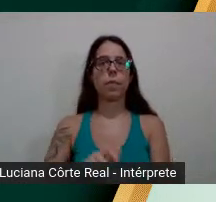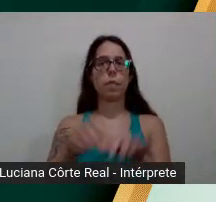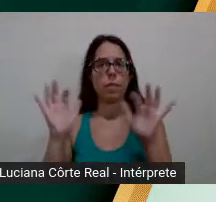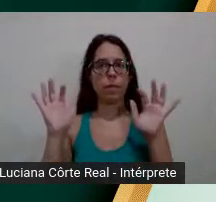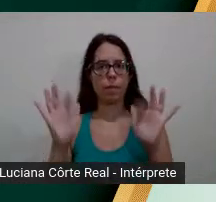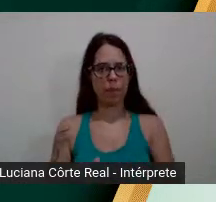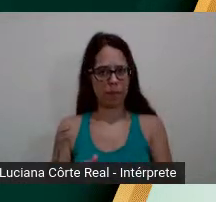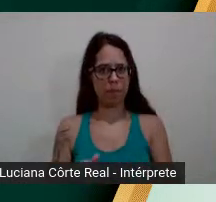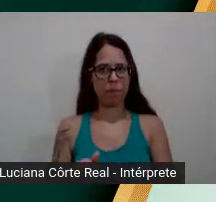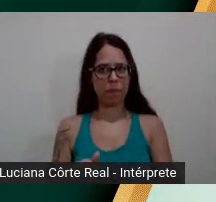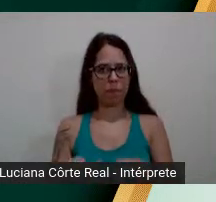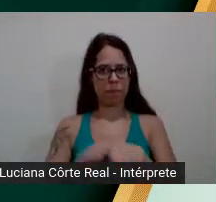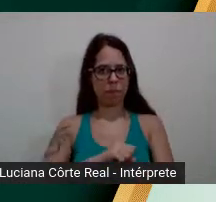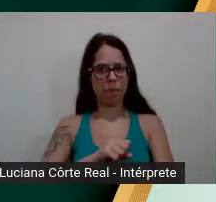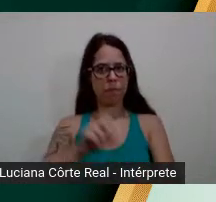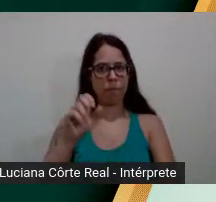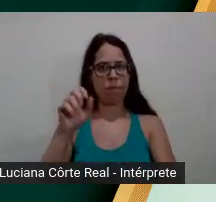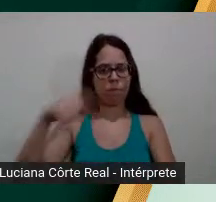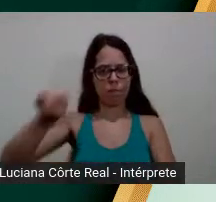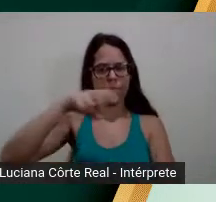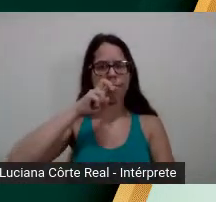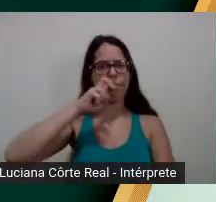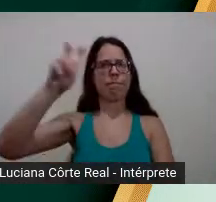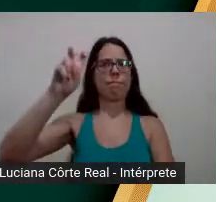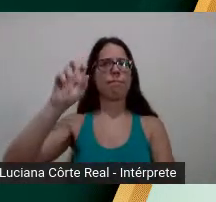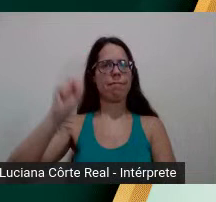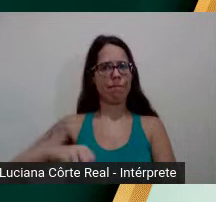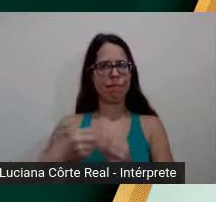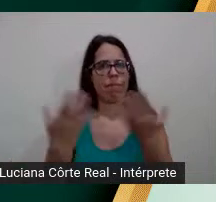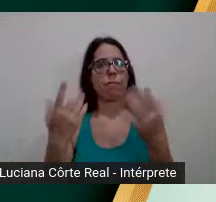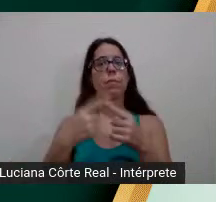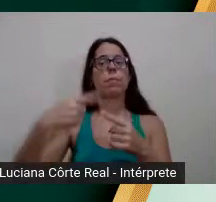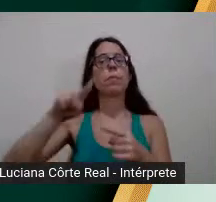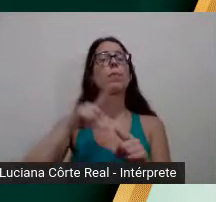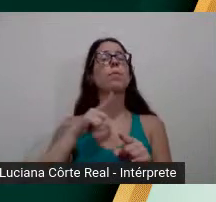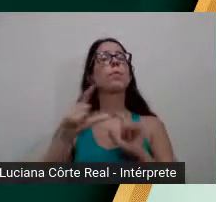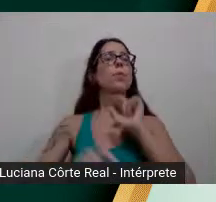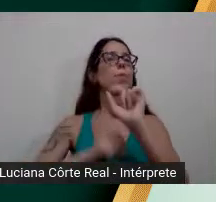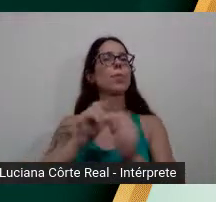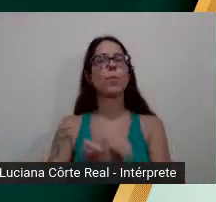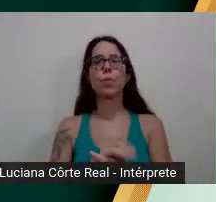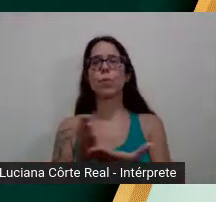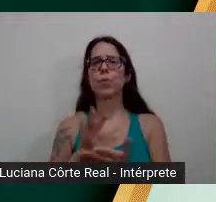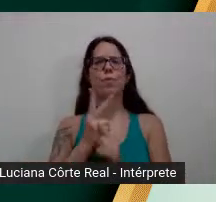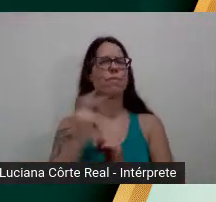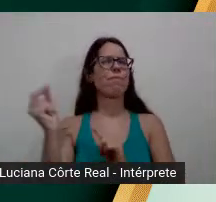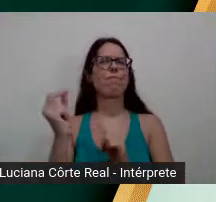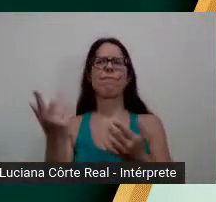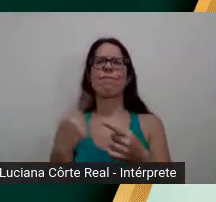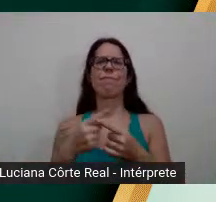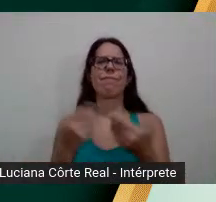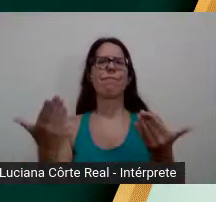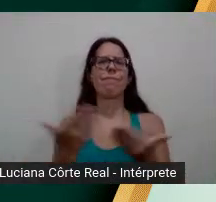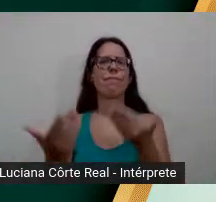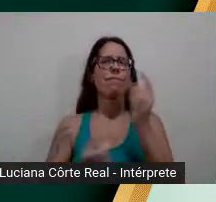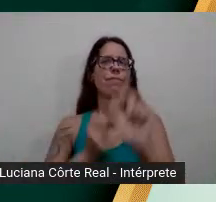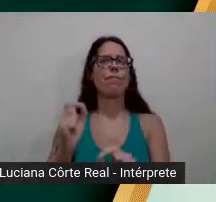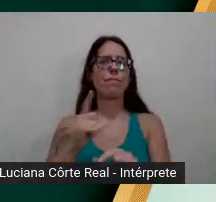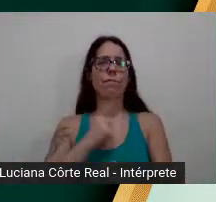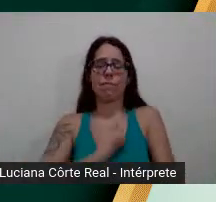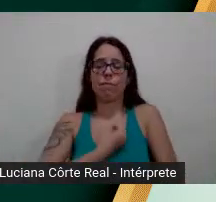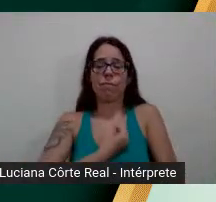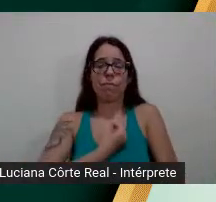sim. Vocês são grandes vencedores. Vencedores por estar aqui hoje, com vida.